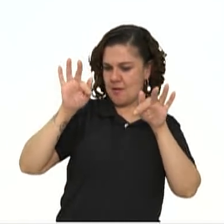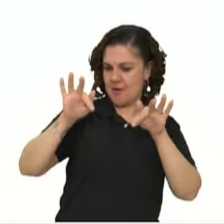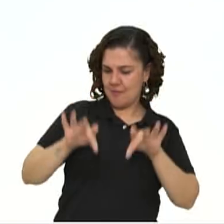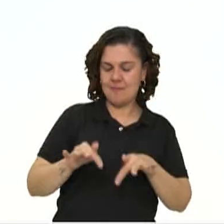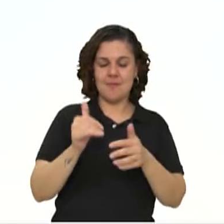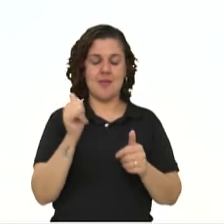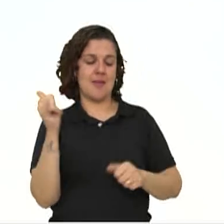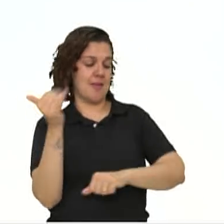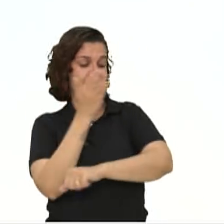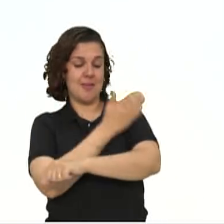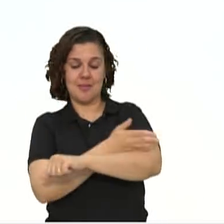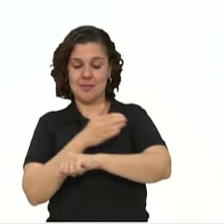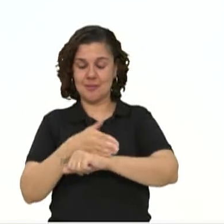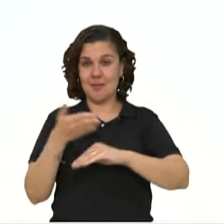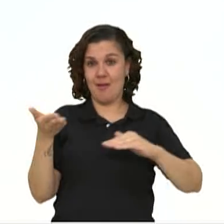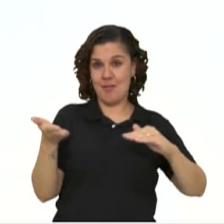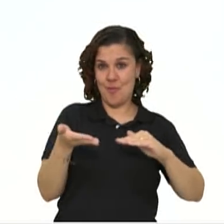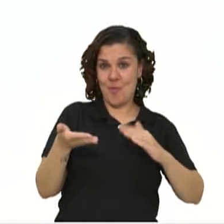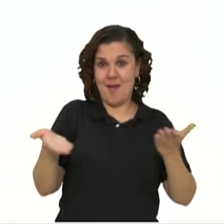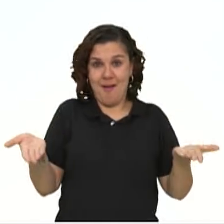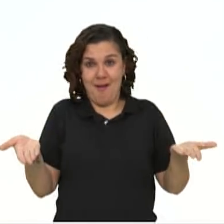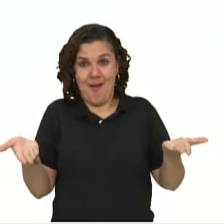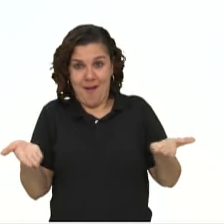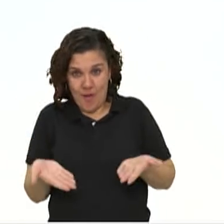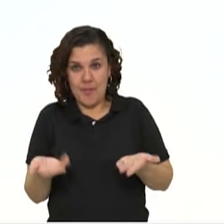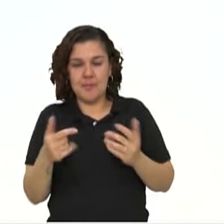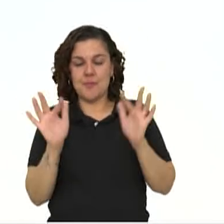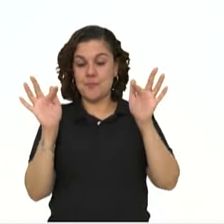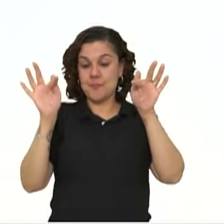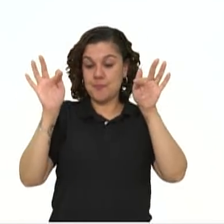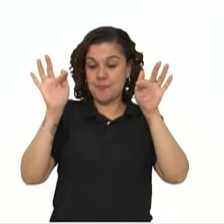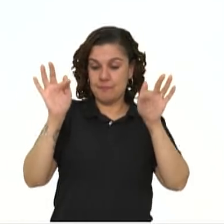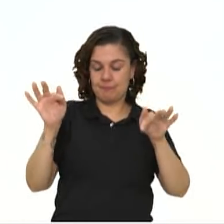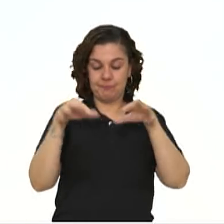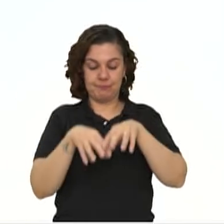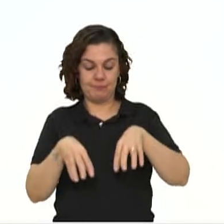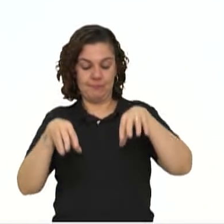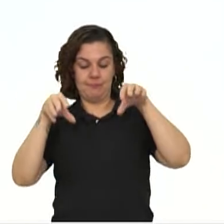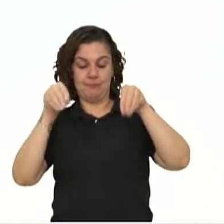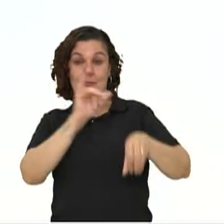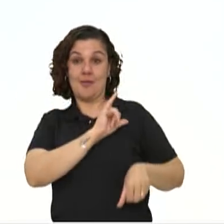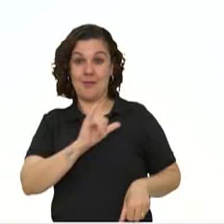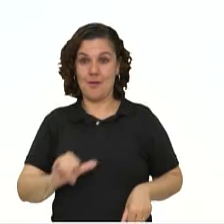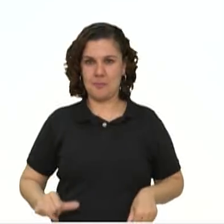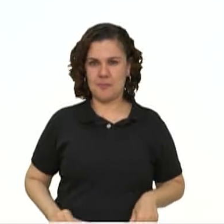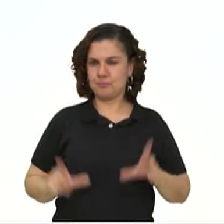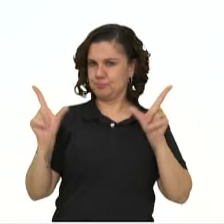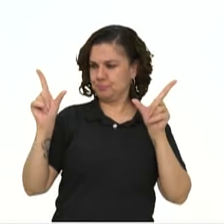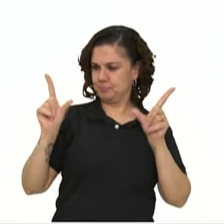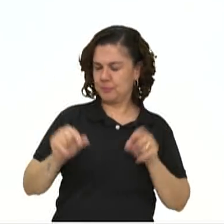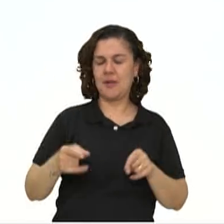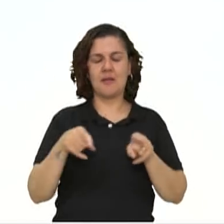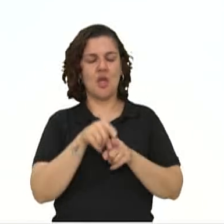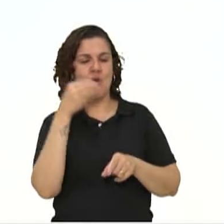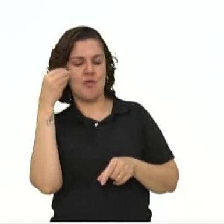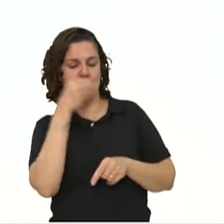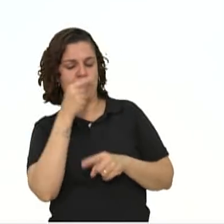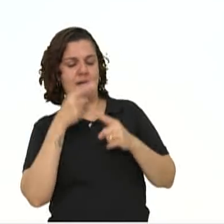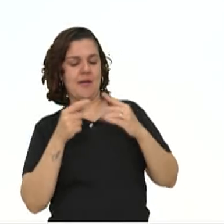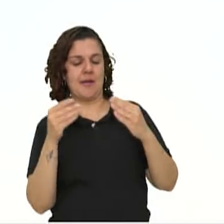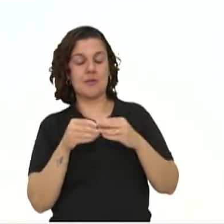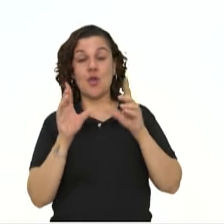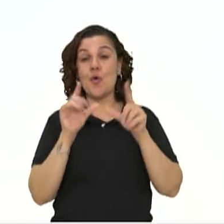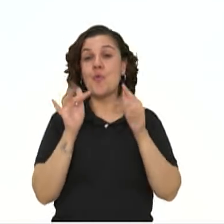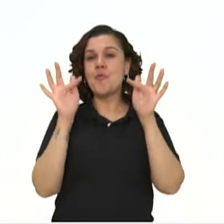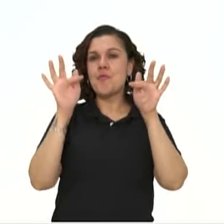início da Idade Contemporânea. Tal revolução causou a queda da monarquia, o enfraquecimento da igreja e o fim da aristocracia,